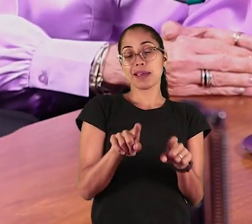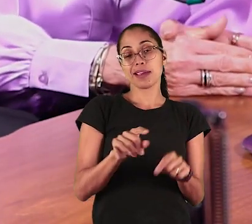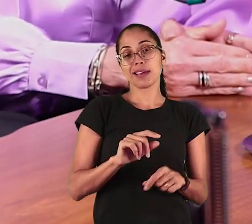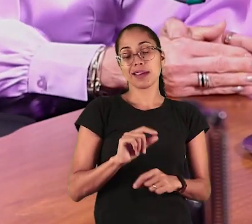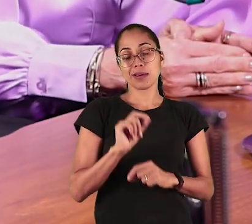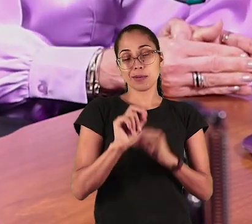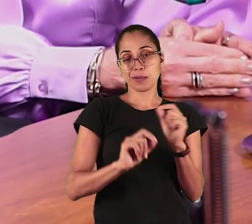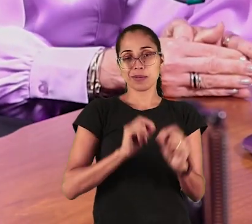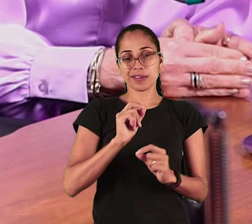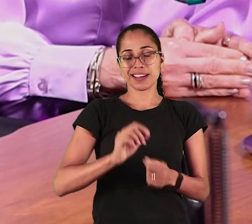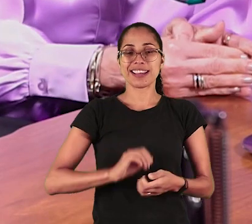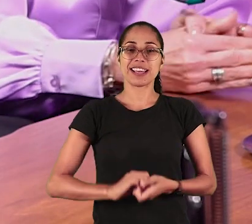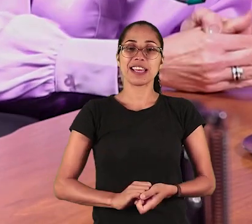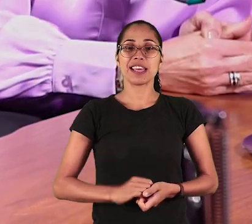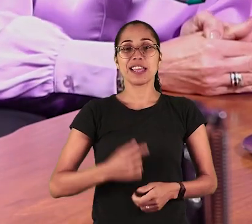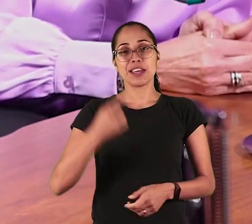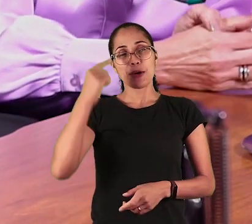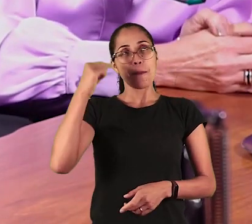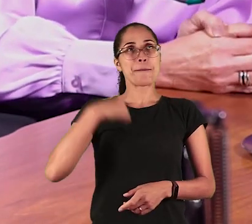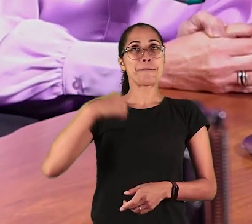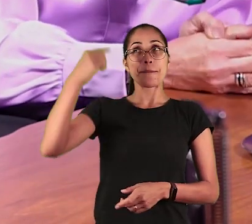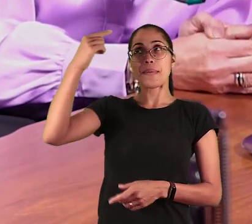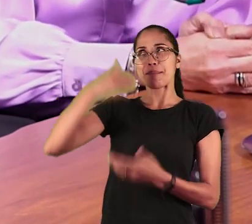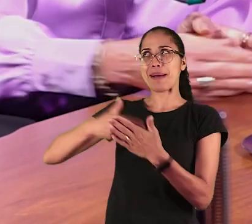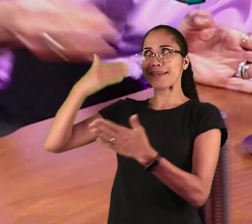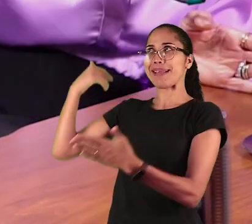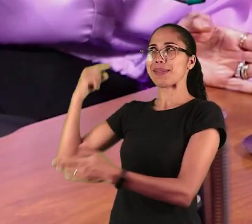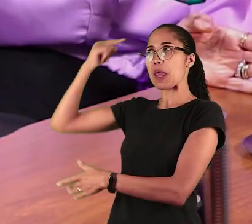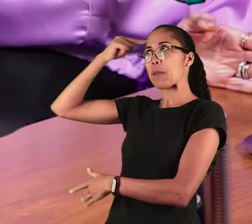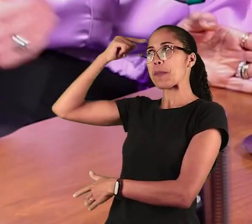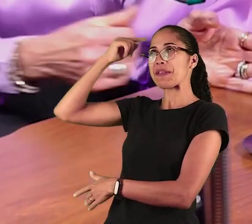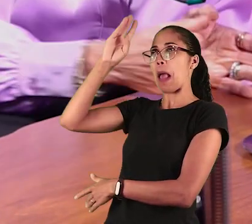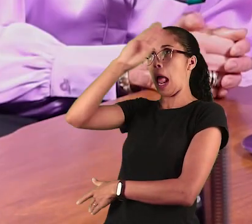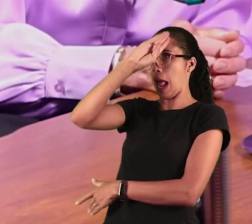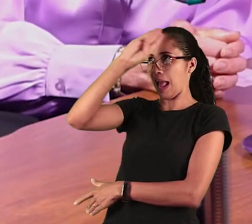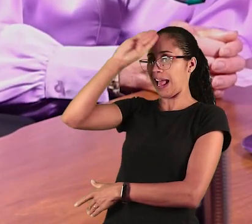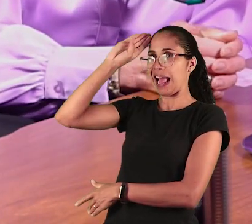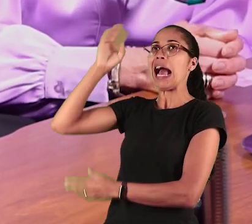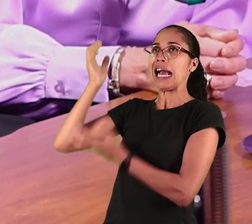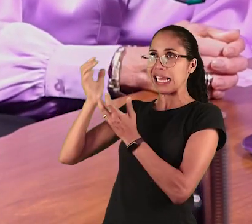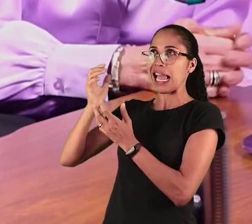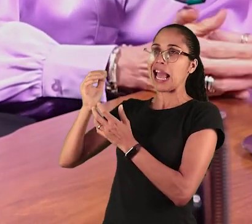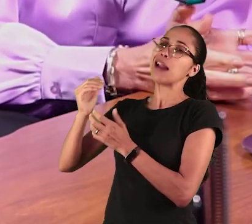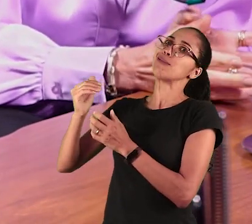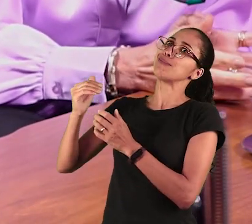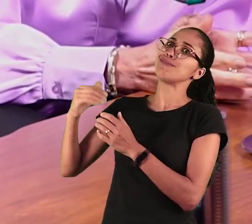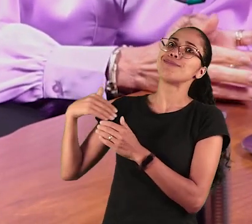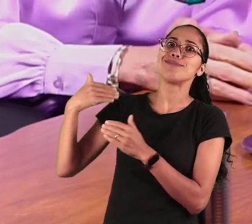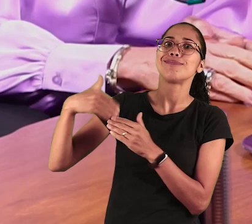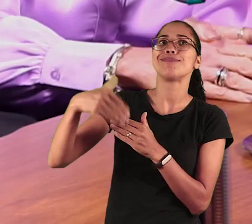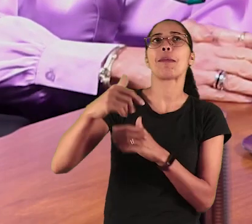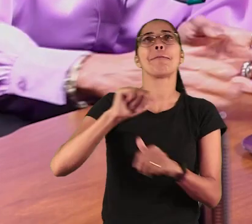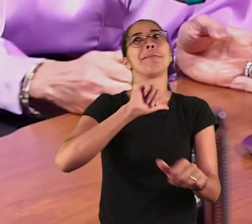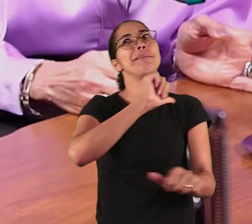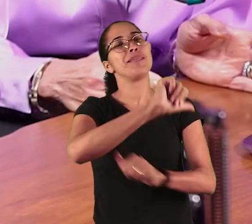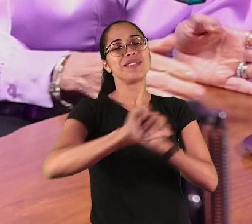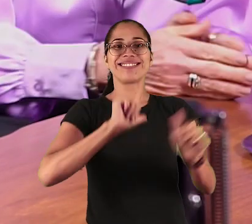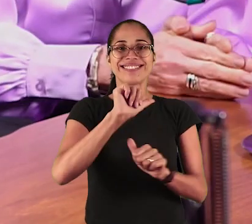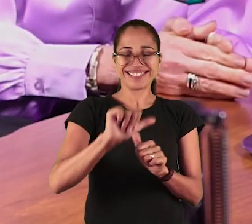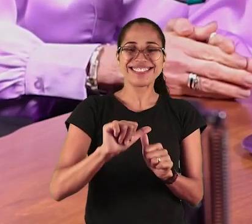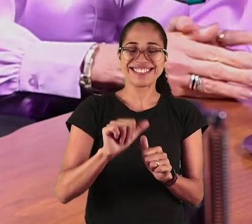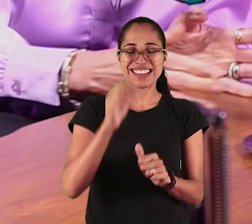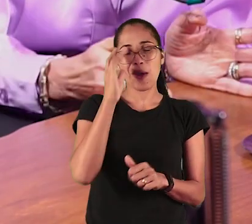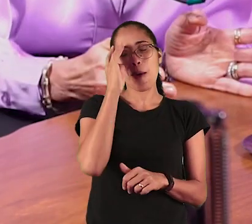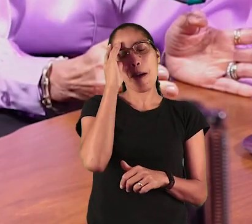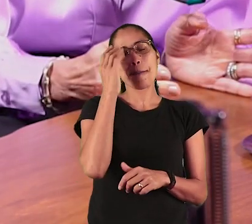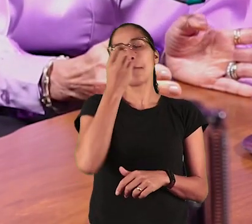parte acadêmica que eu tinha imaginado que seria meu futuro lá aos 19 anos de idade no pilotismo da PUC então mudou